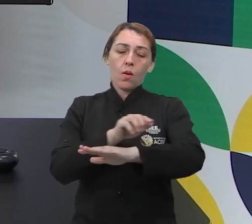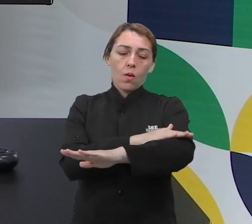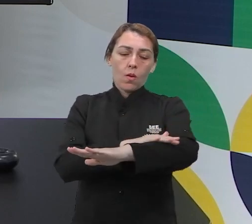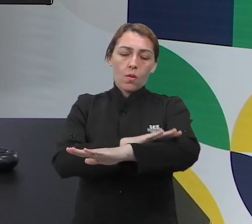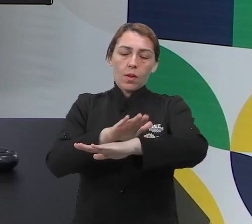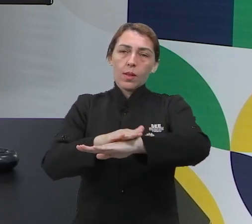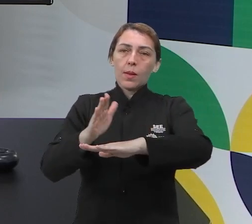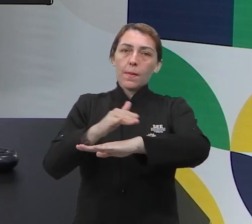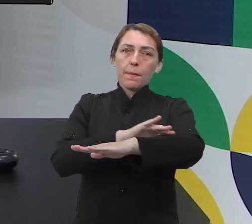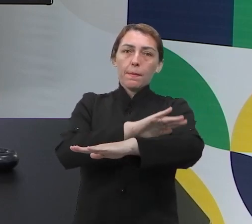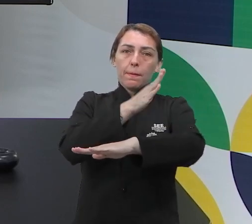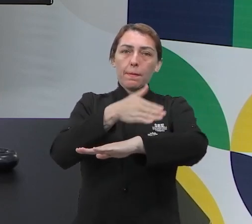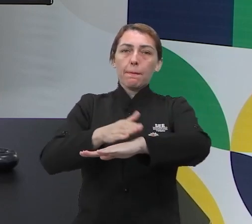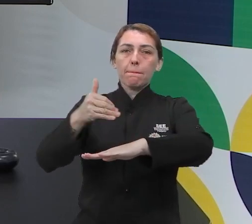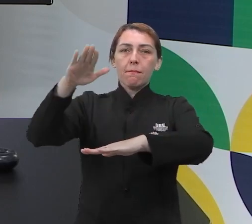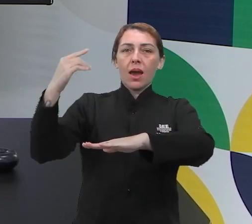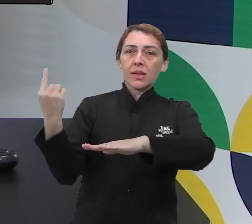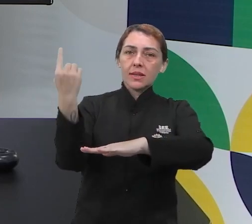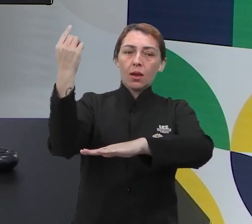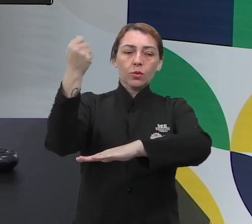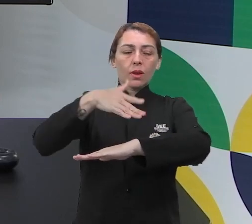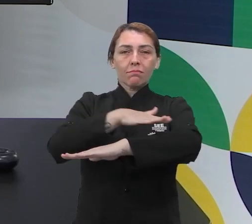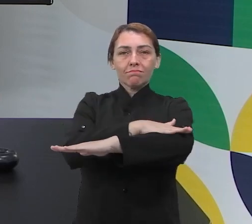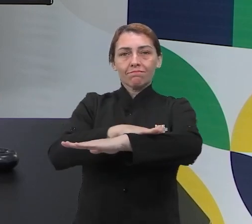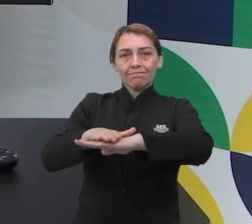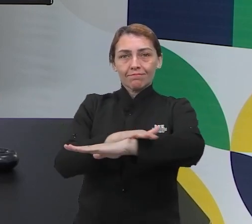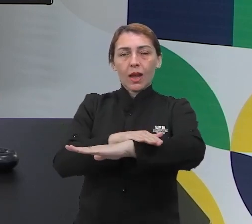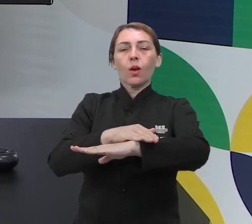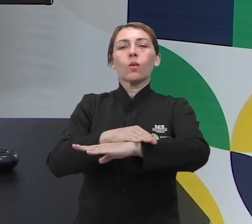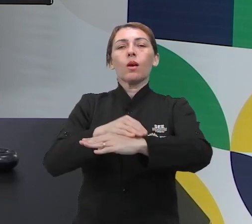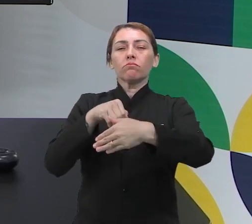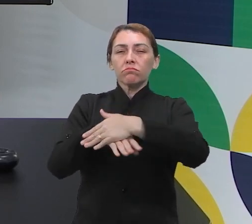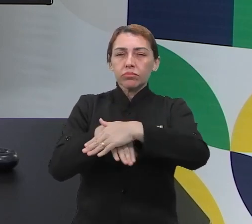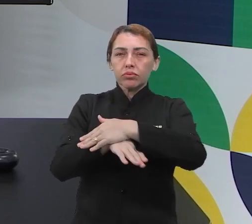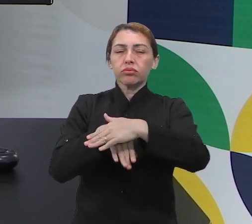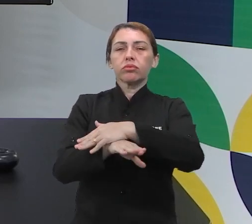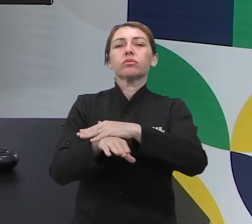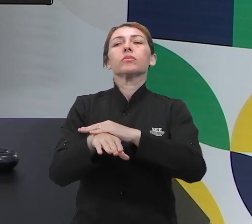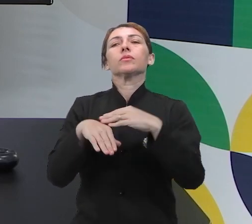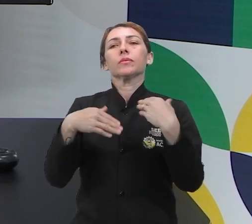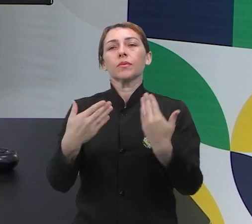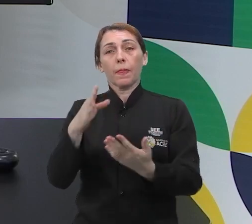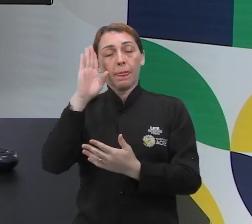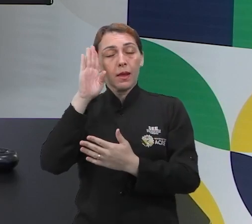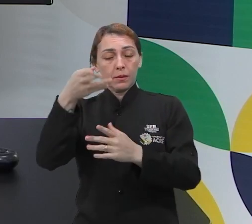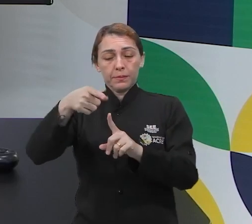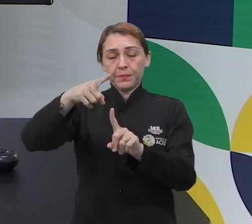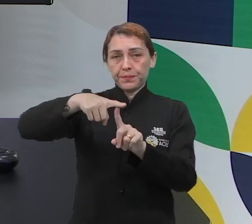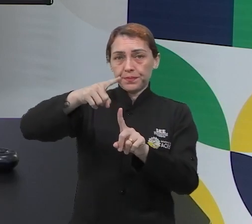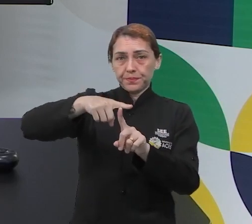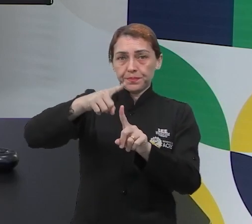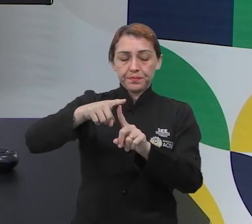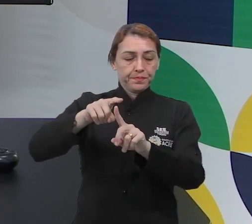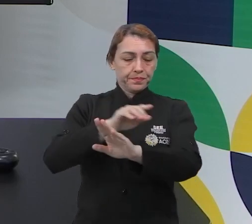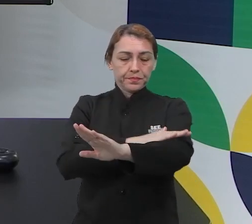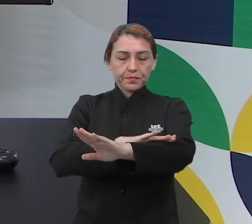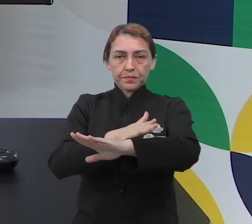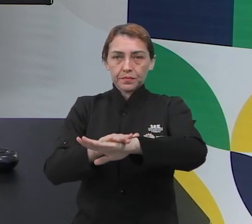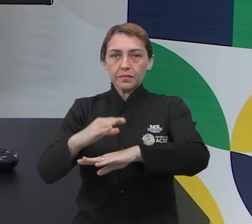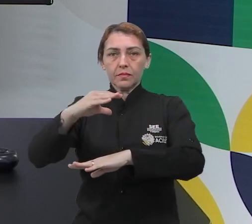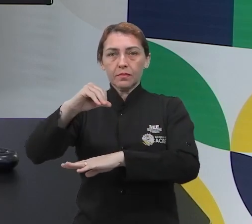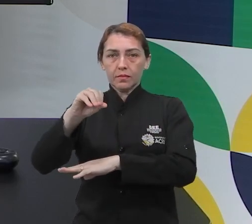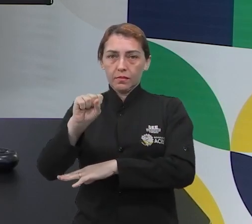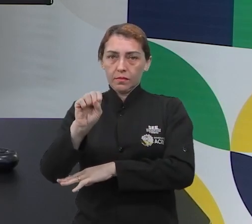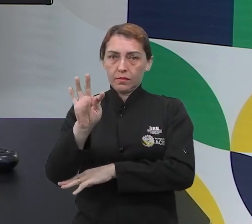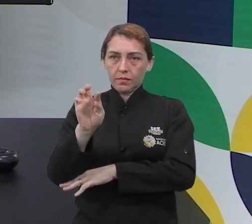que as planícies, tá? Então, há um acúmulo aí dessa sedimentação. Os principais tipos de planícies são as planícies